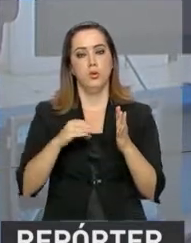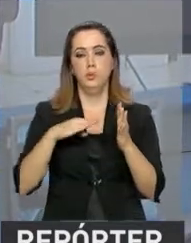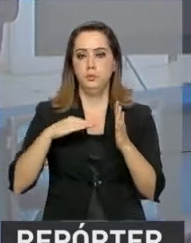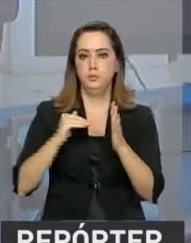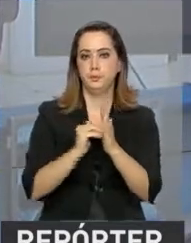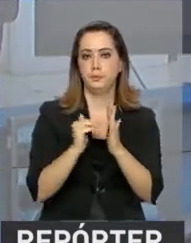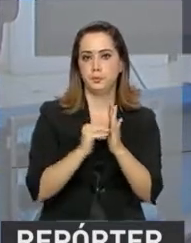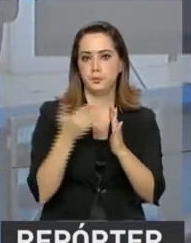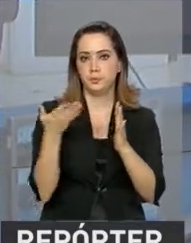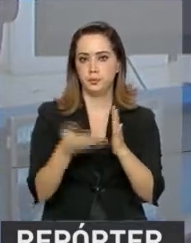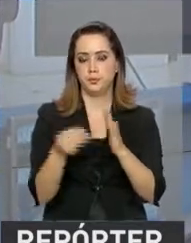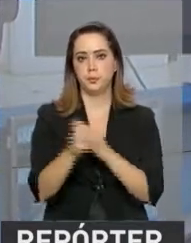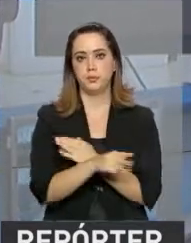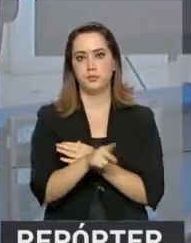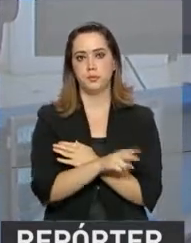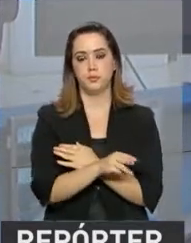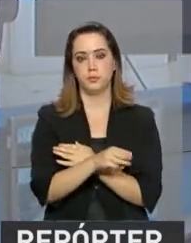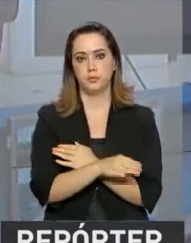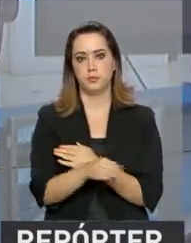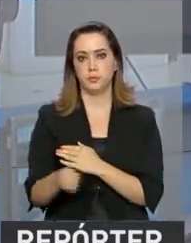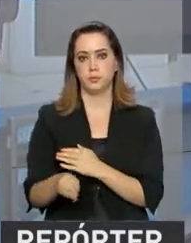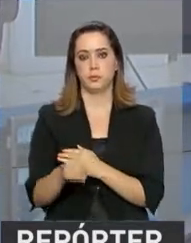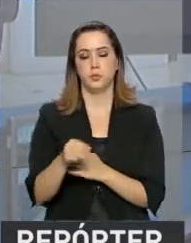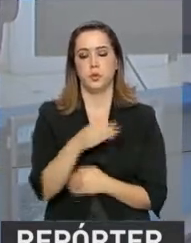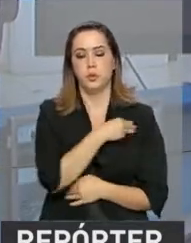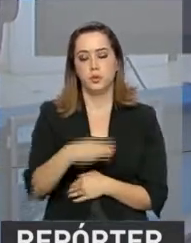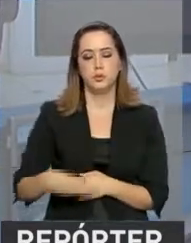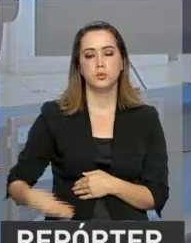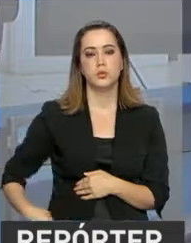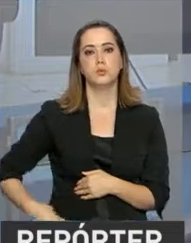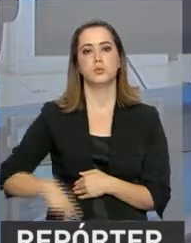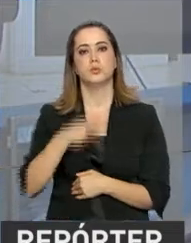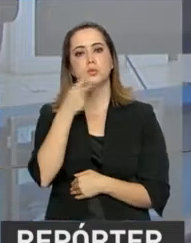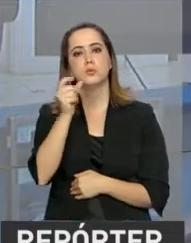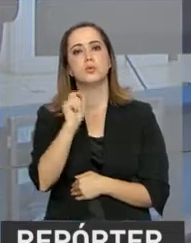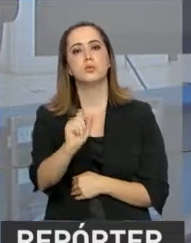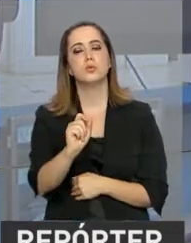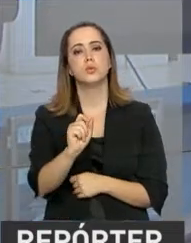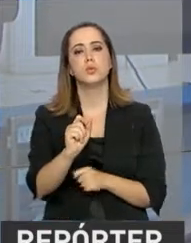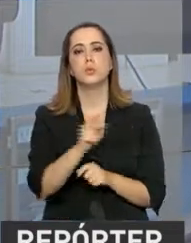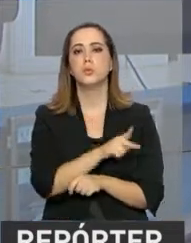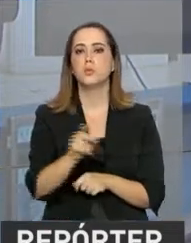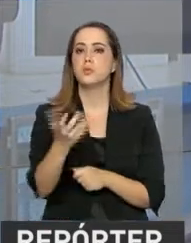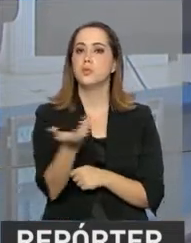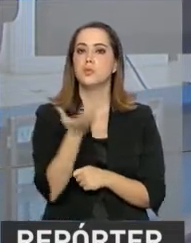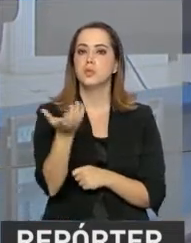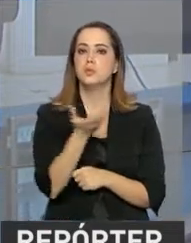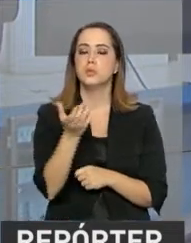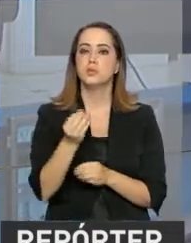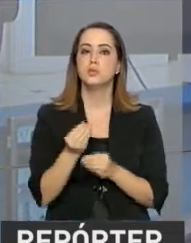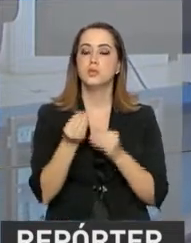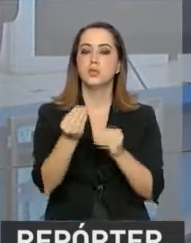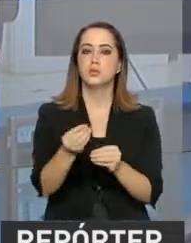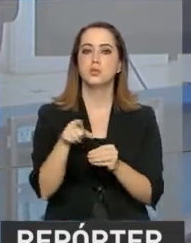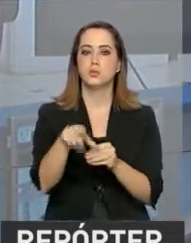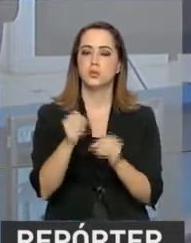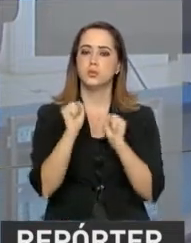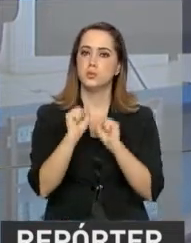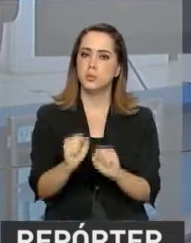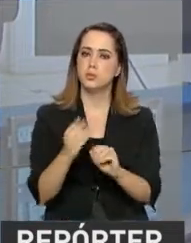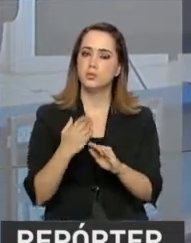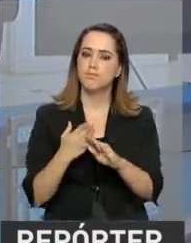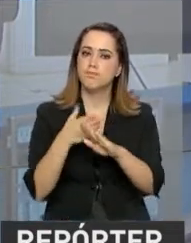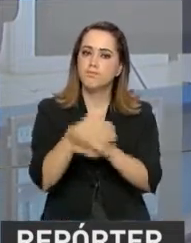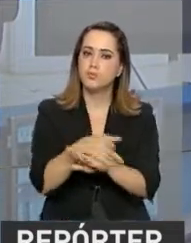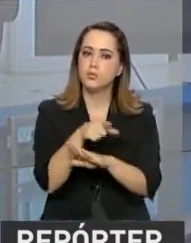presidente Michel Temer quer priorizar a titulação dos produtores rurais, para que, com a posse da terra, eles consigam ter acesso ao